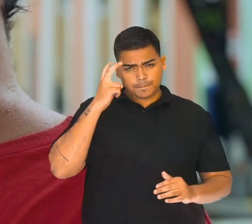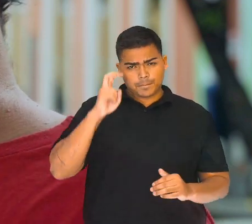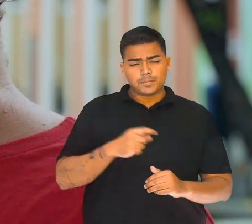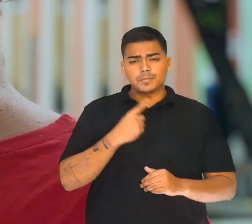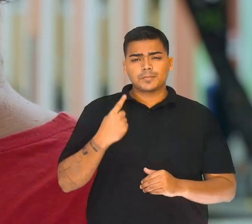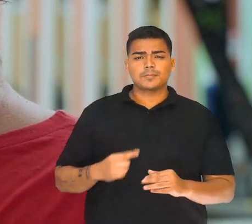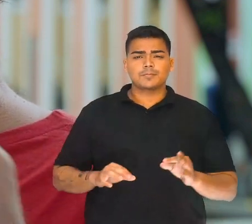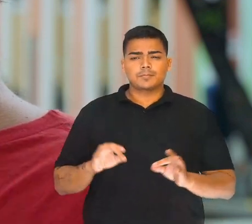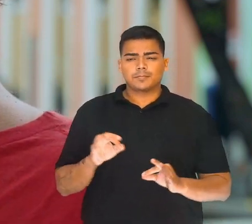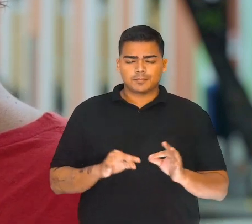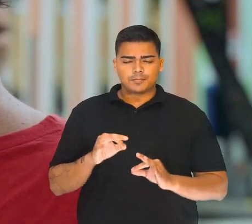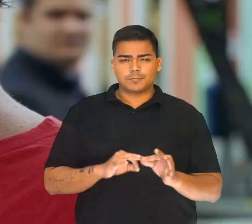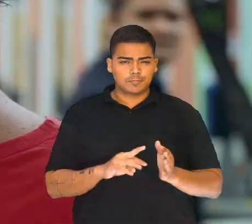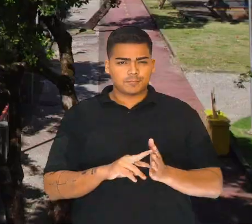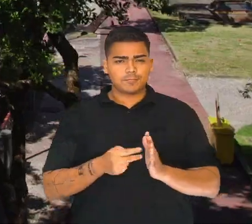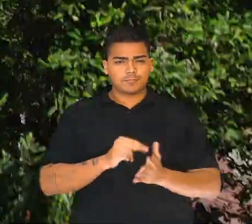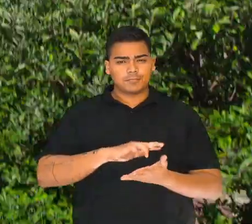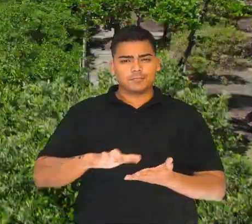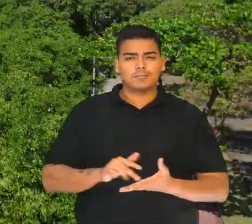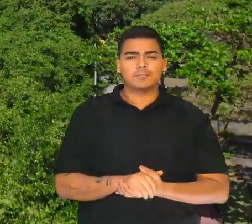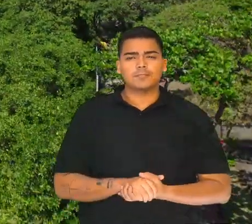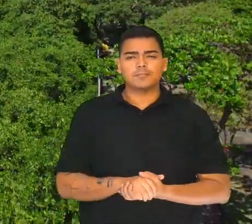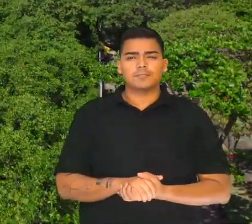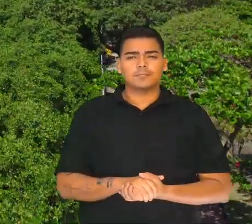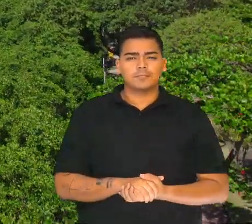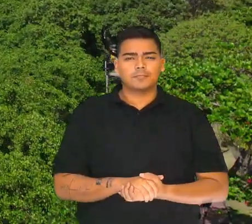identidade, é que se criam novos significados.